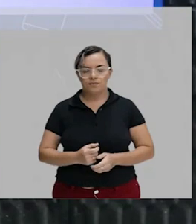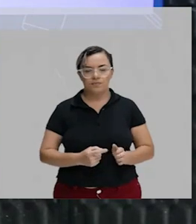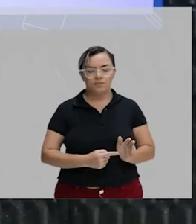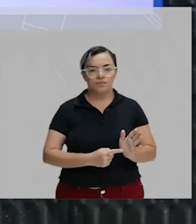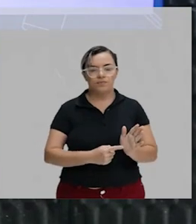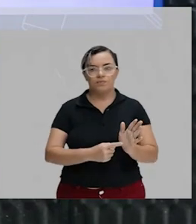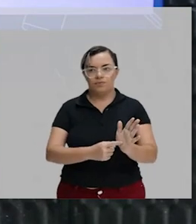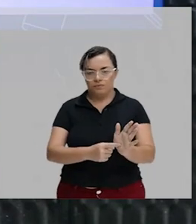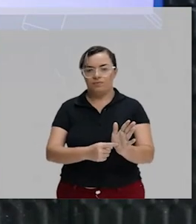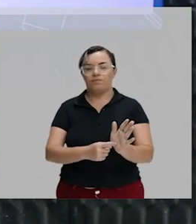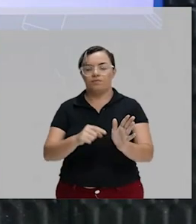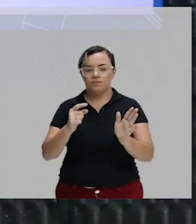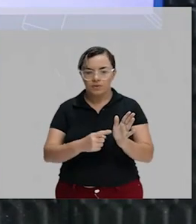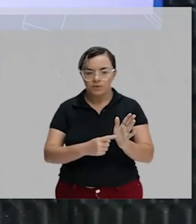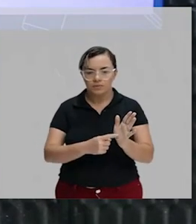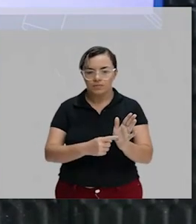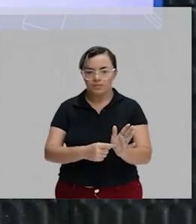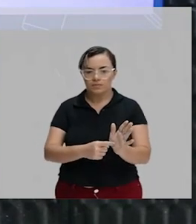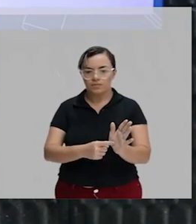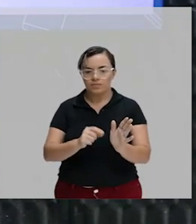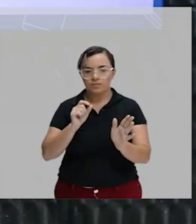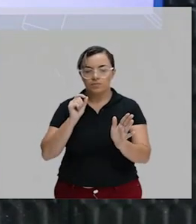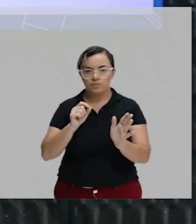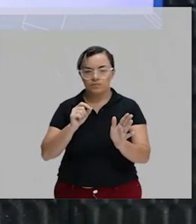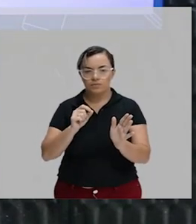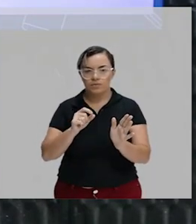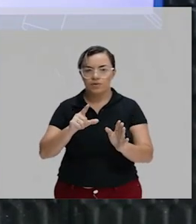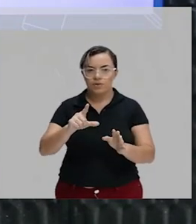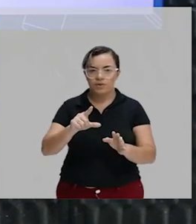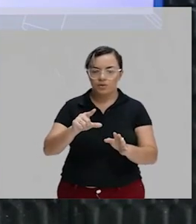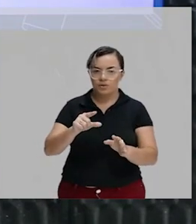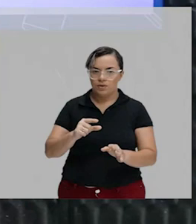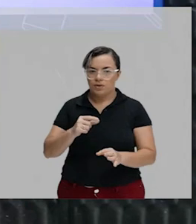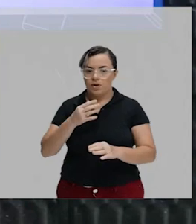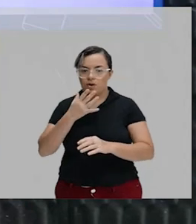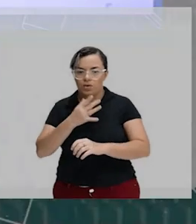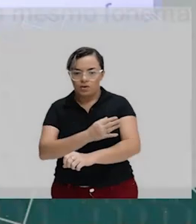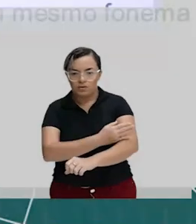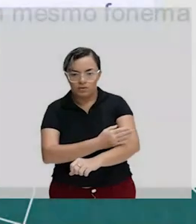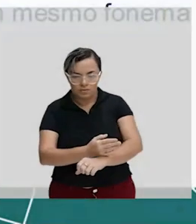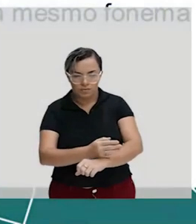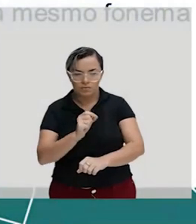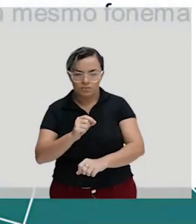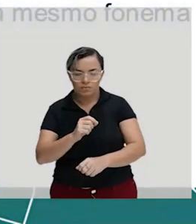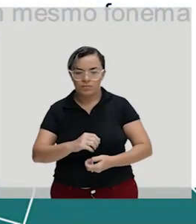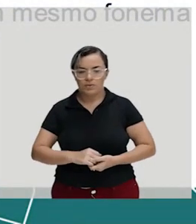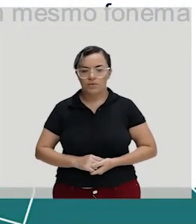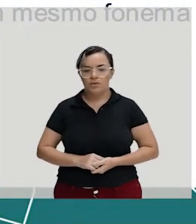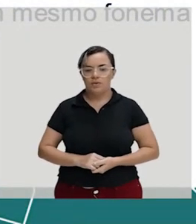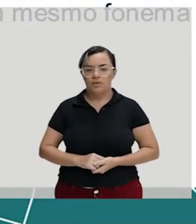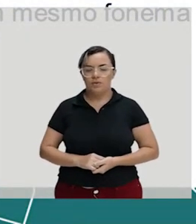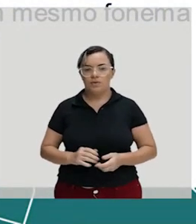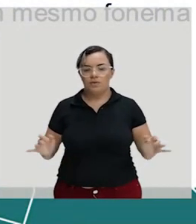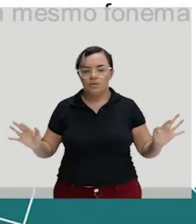branca lembram da questão do do do abolicionismo então sendo muitas vezes subentendida pelos termos